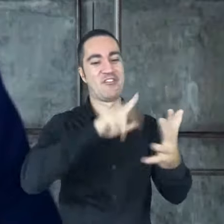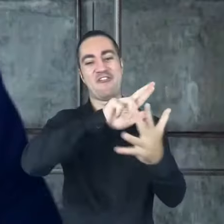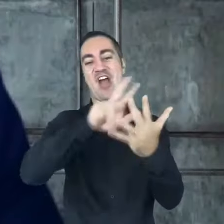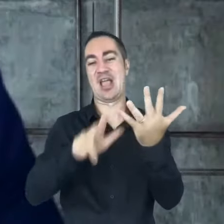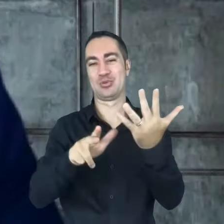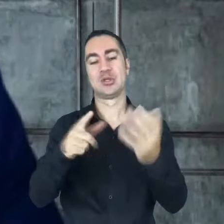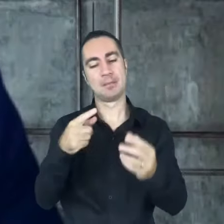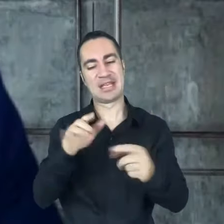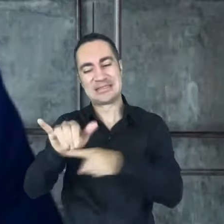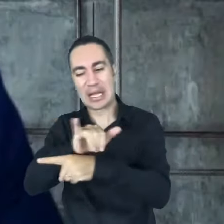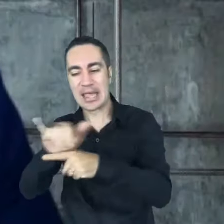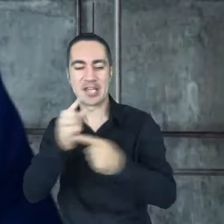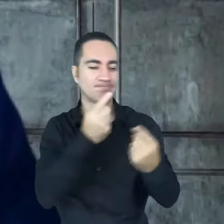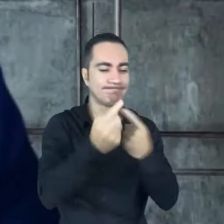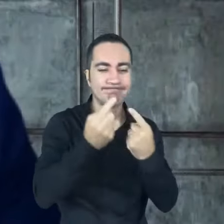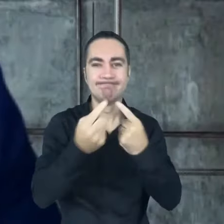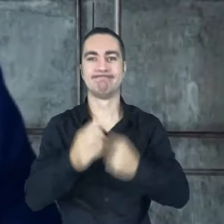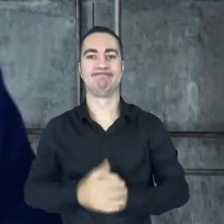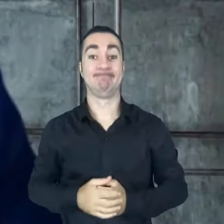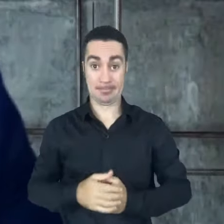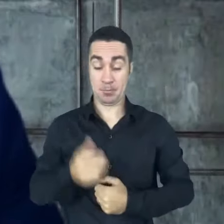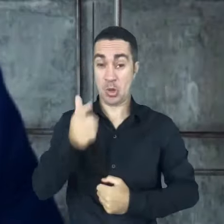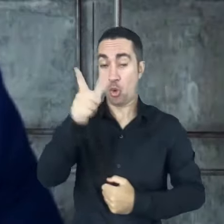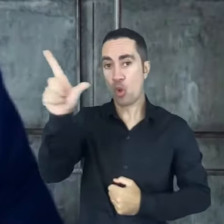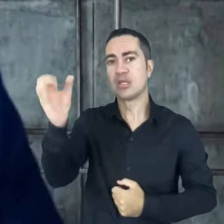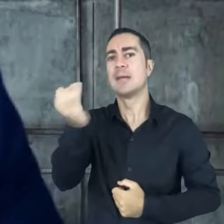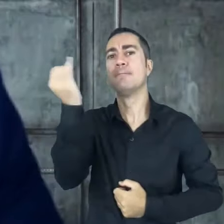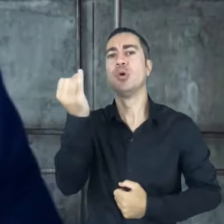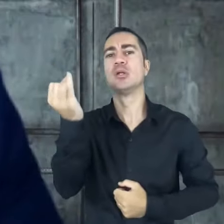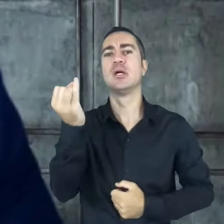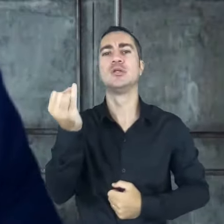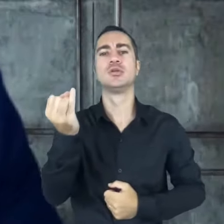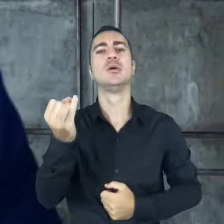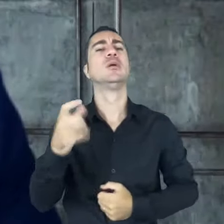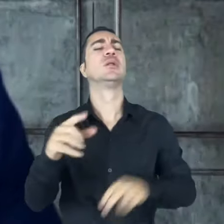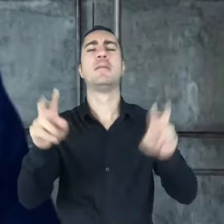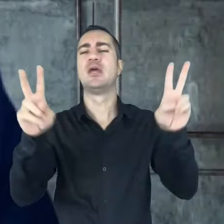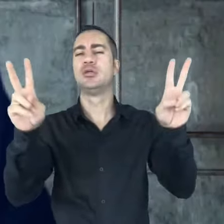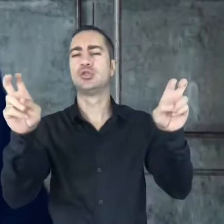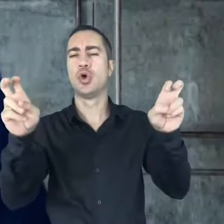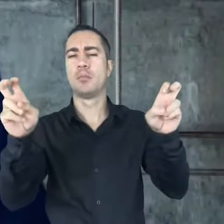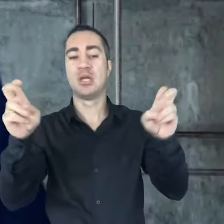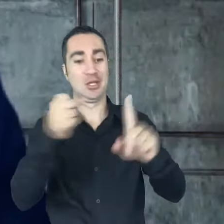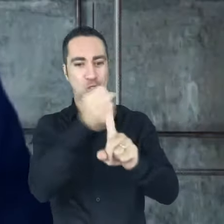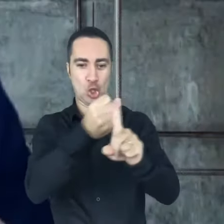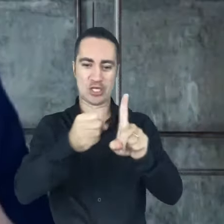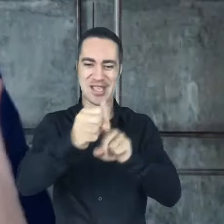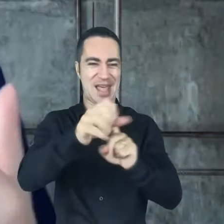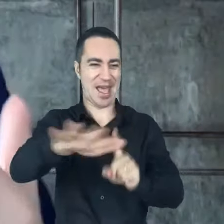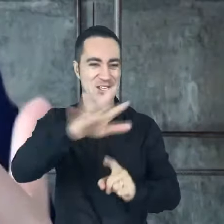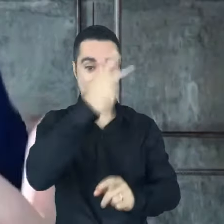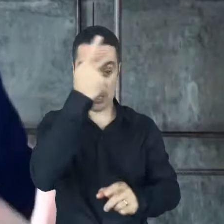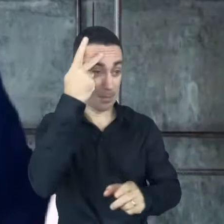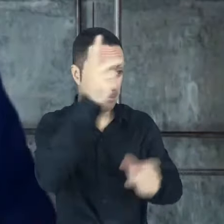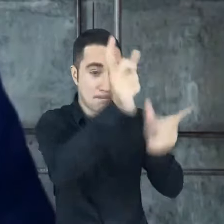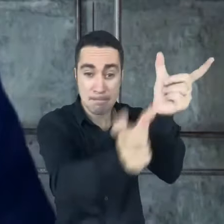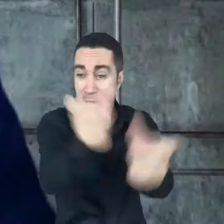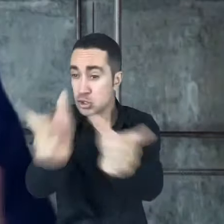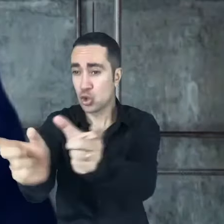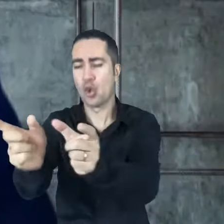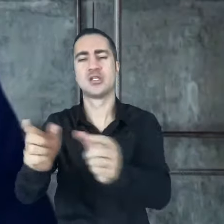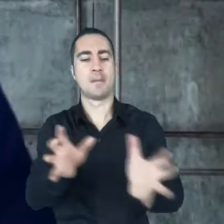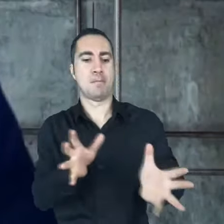outras coisas importantes, sem dúvida nenhuma, o advento da sociedade civil, né? Então, movimentos